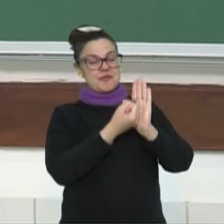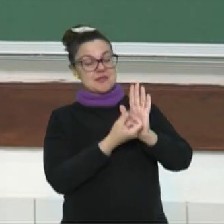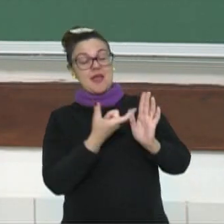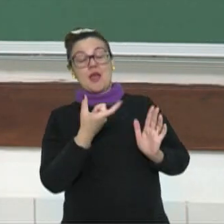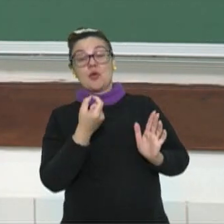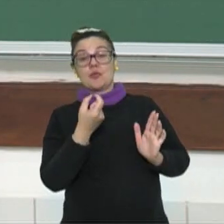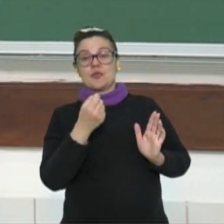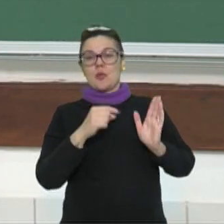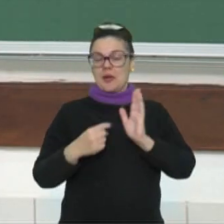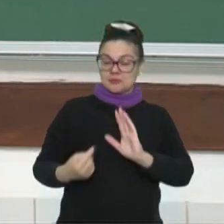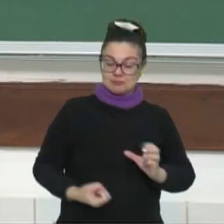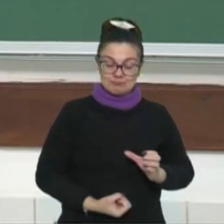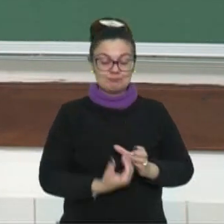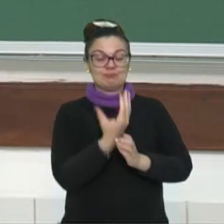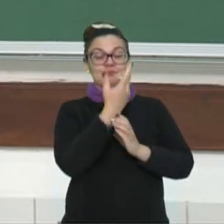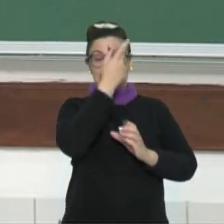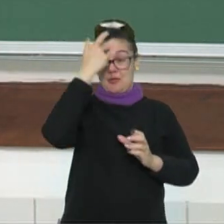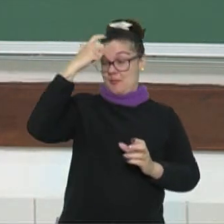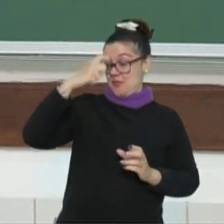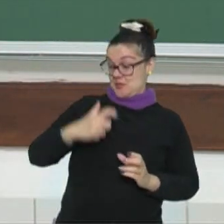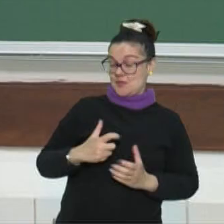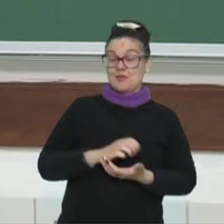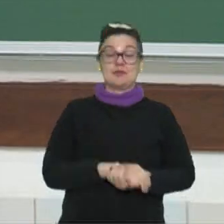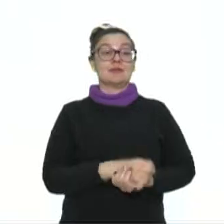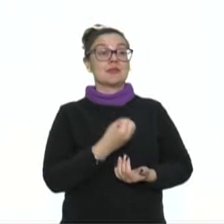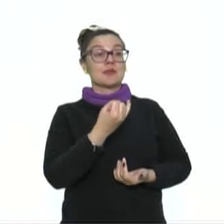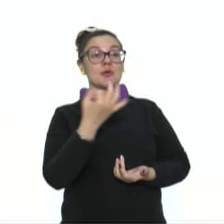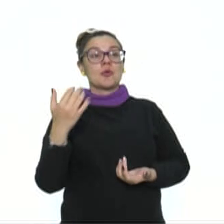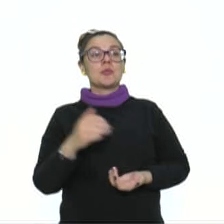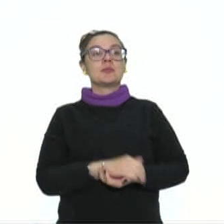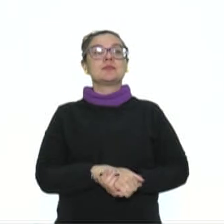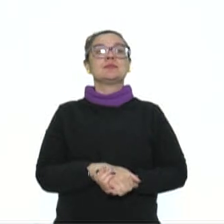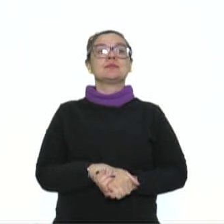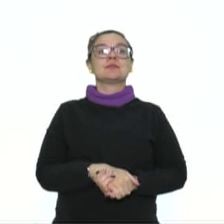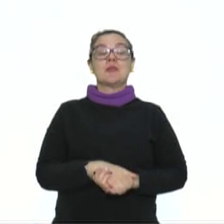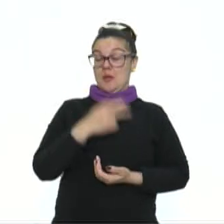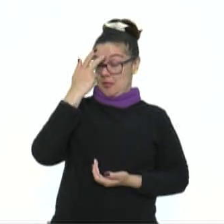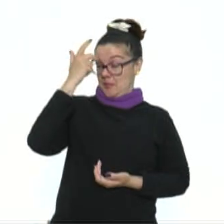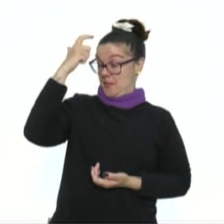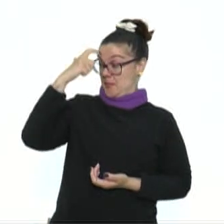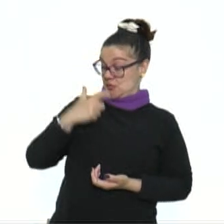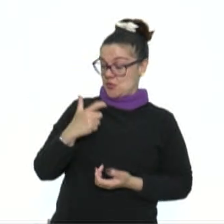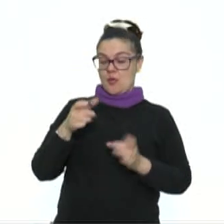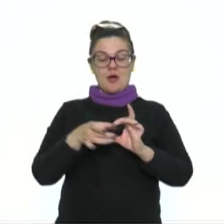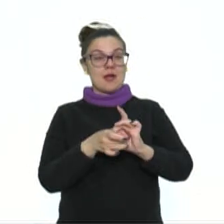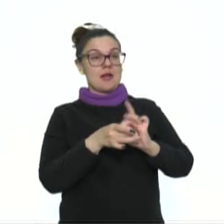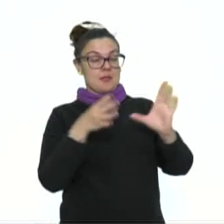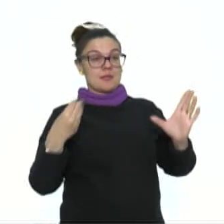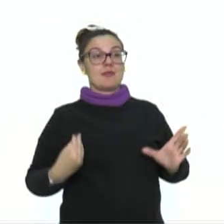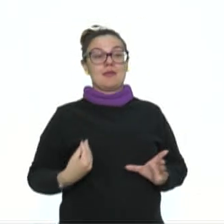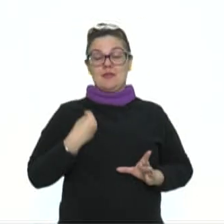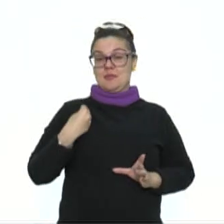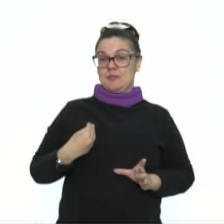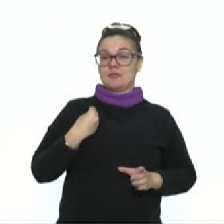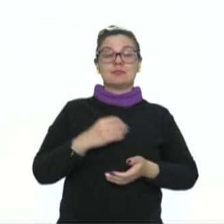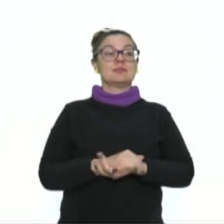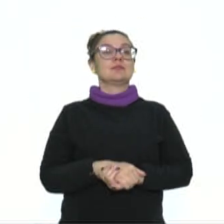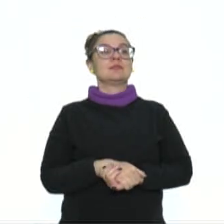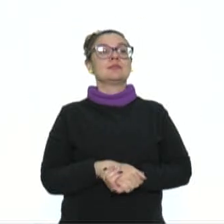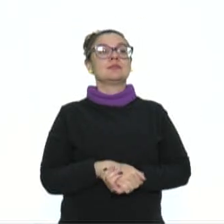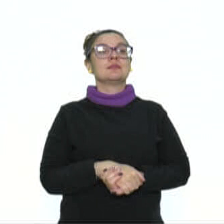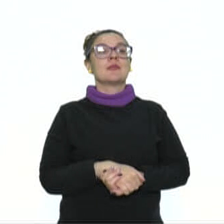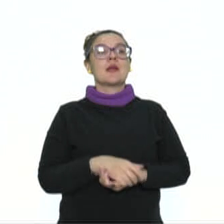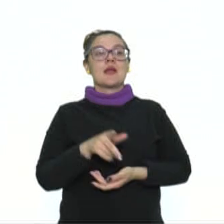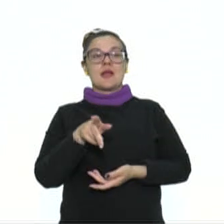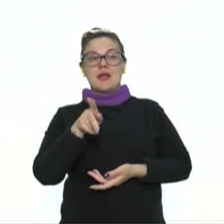a existência humana. Então vamos ver aqui algumas questões. Ser humano, liberdade e vida. Né? Com o